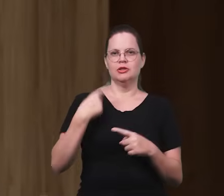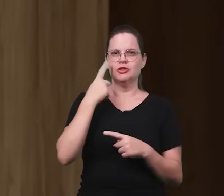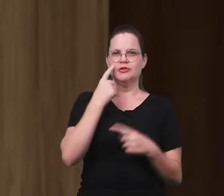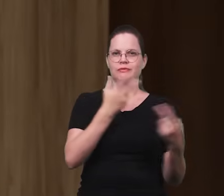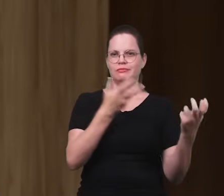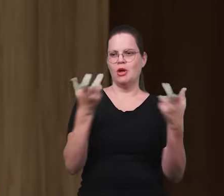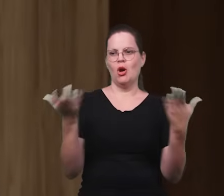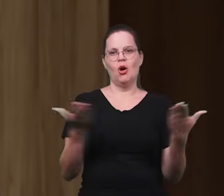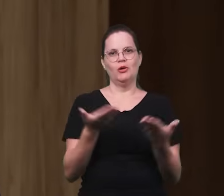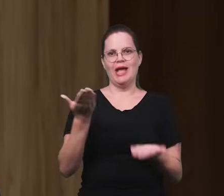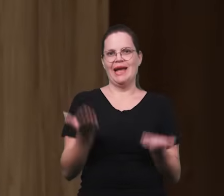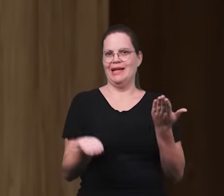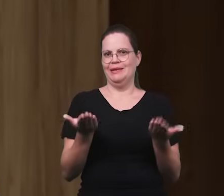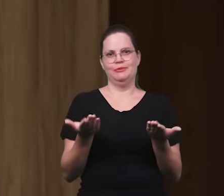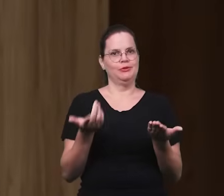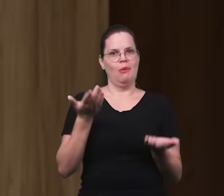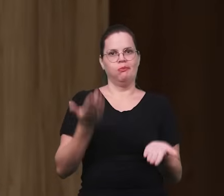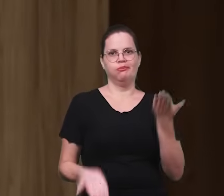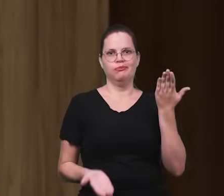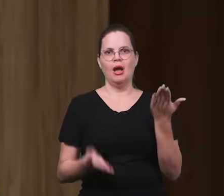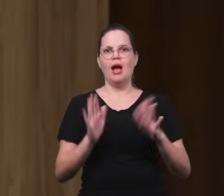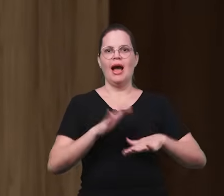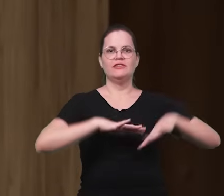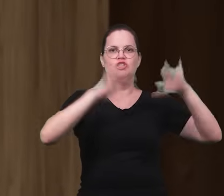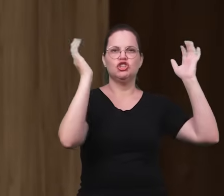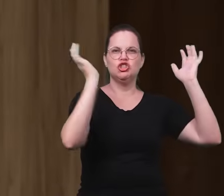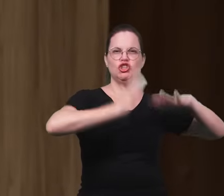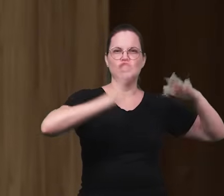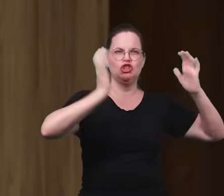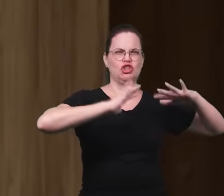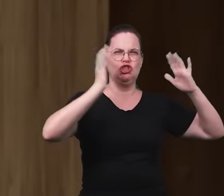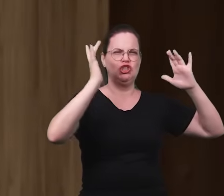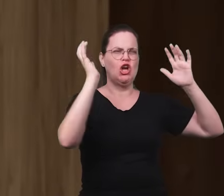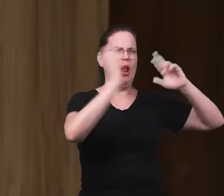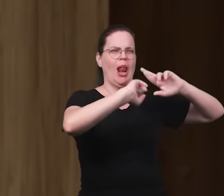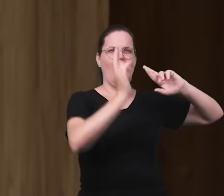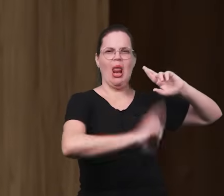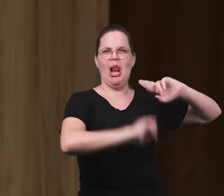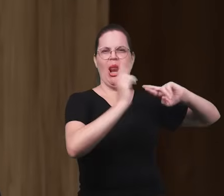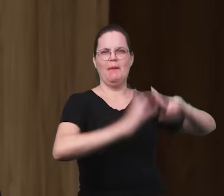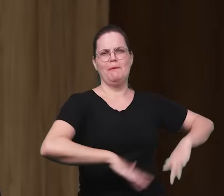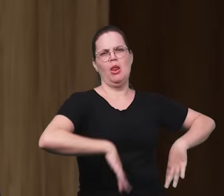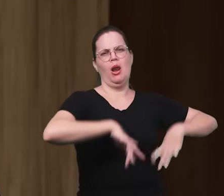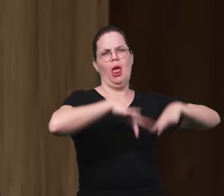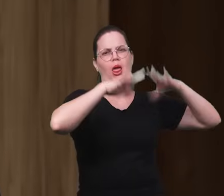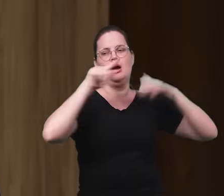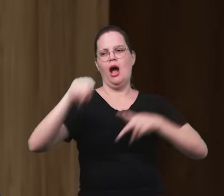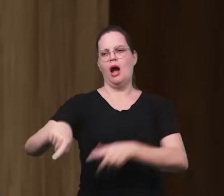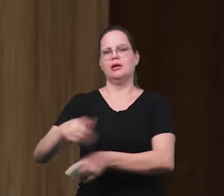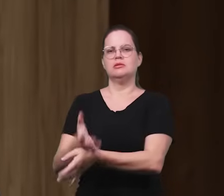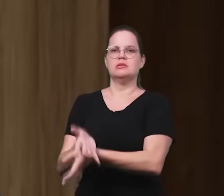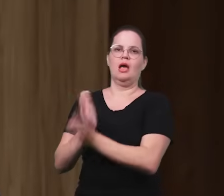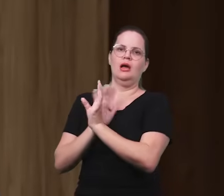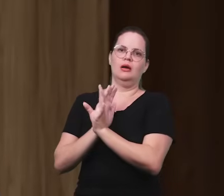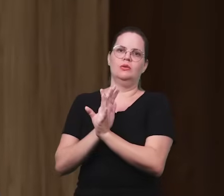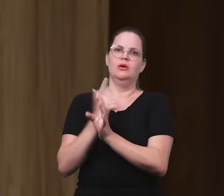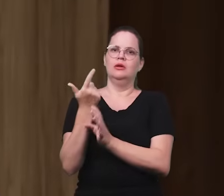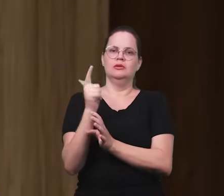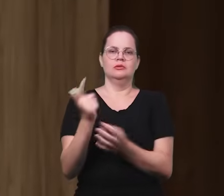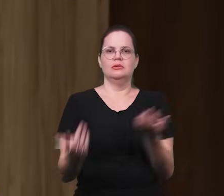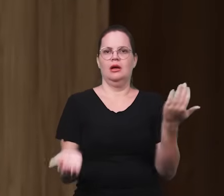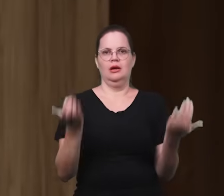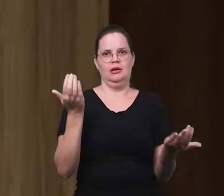hoje é realmente um desequilíbrio, né? Às vezes chove muito em um lugar, chove menos em outro, entre outras coisas. Os